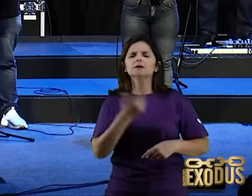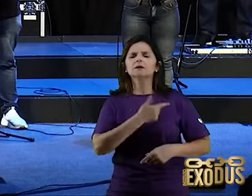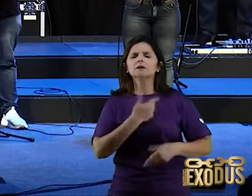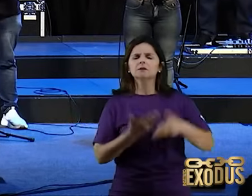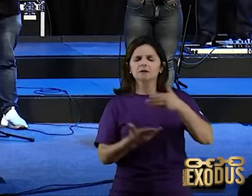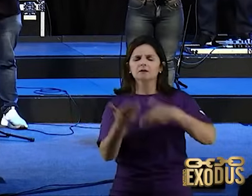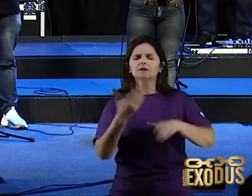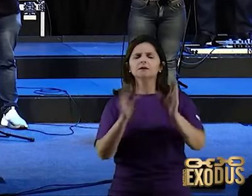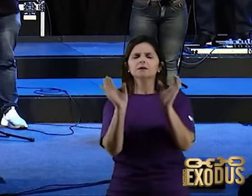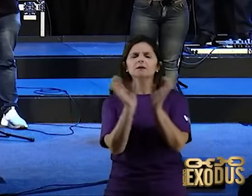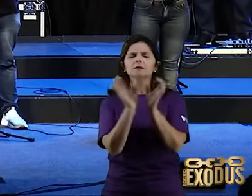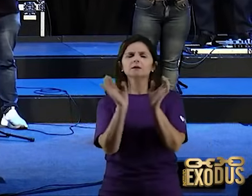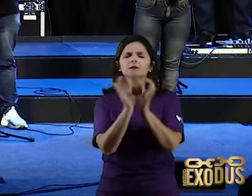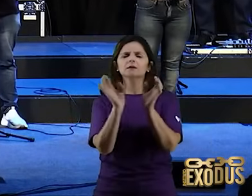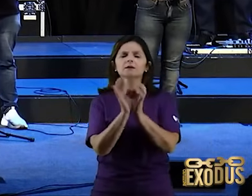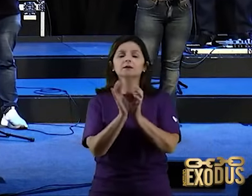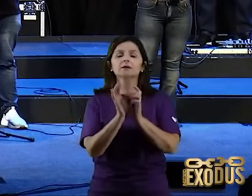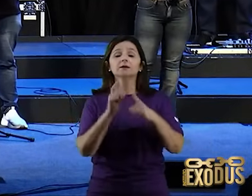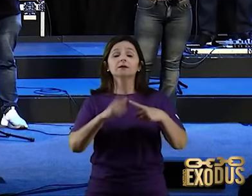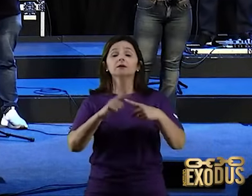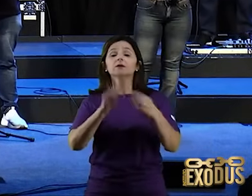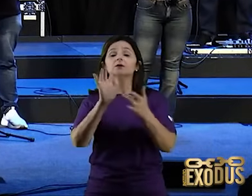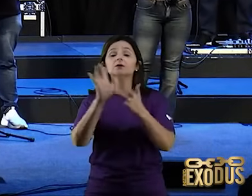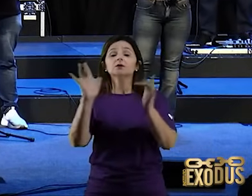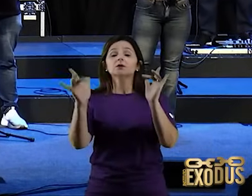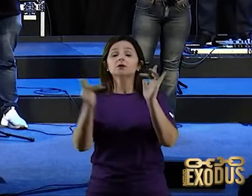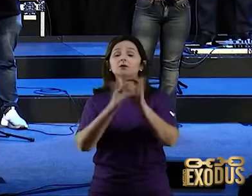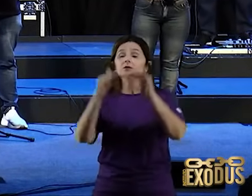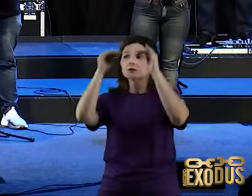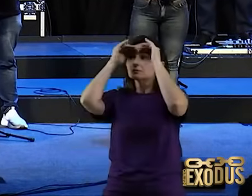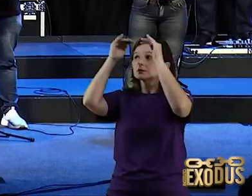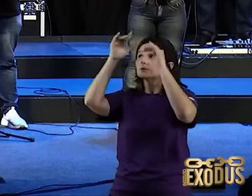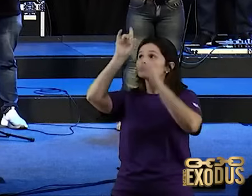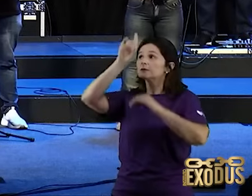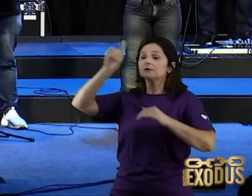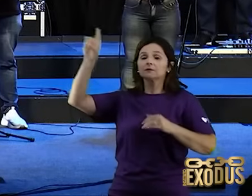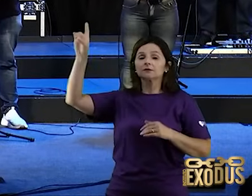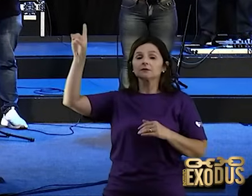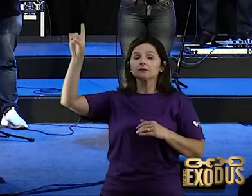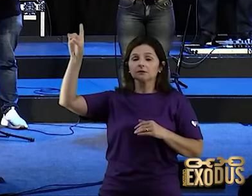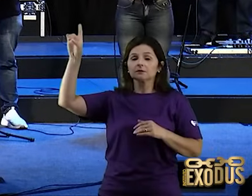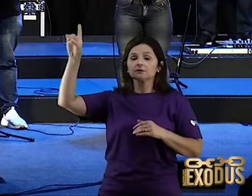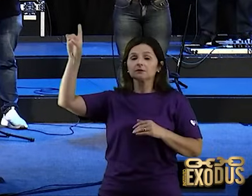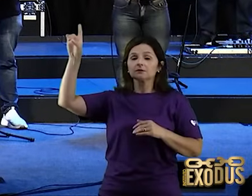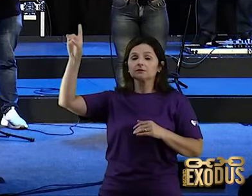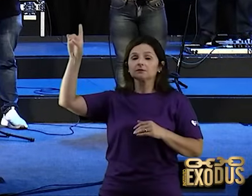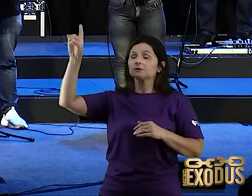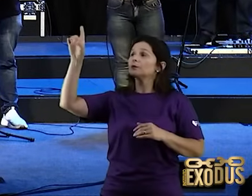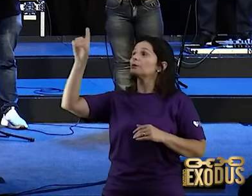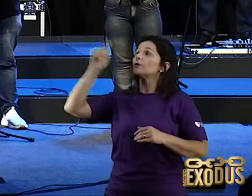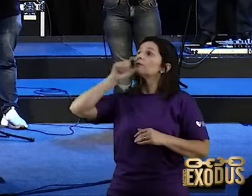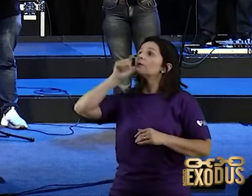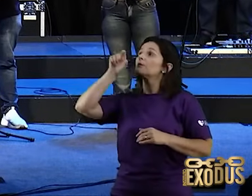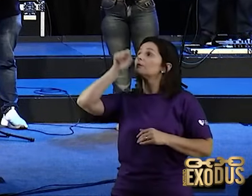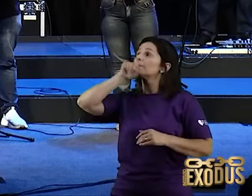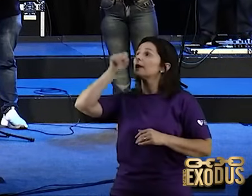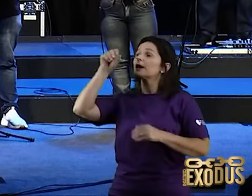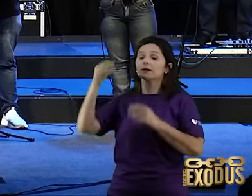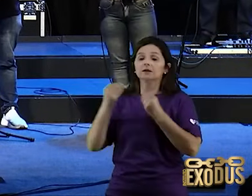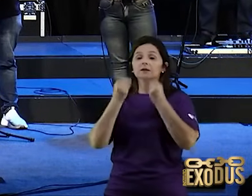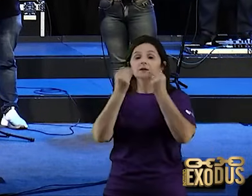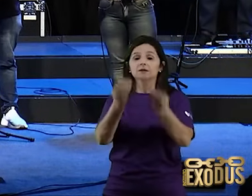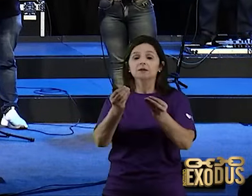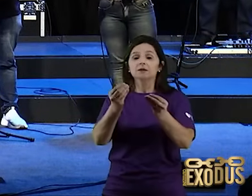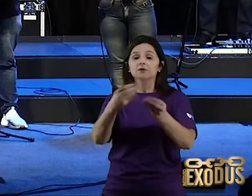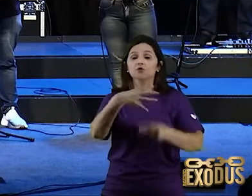pai o pai entregou o filho para que a gente não vivesse distante dele a gente celebra o pão a gente